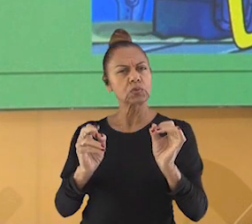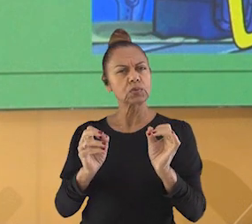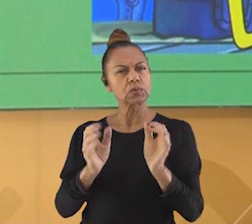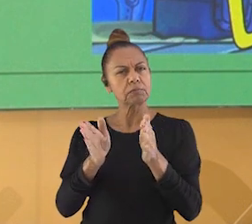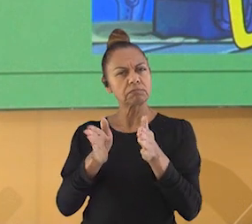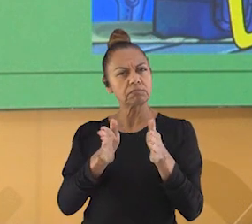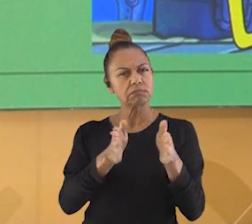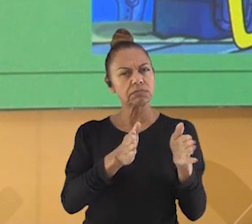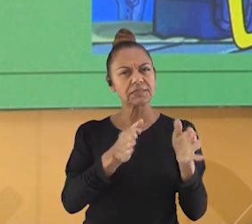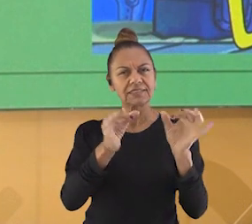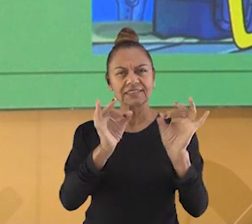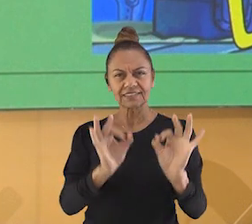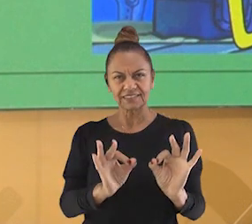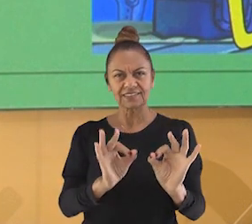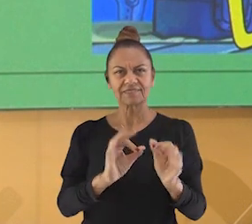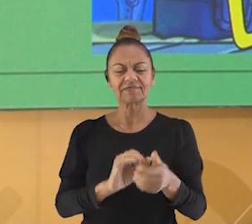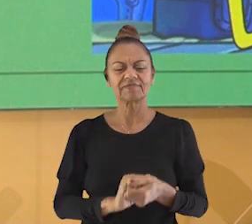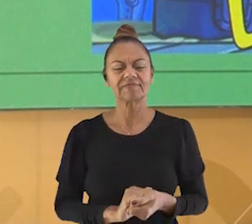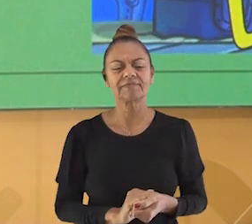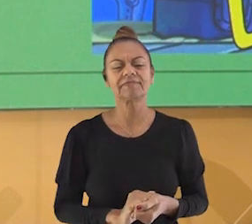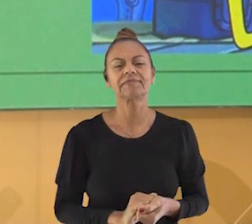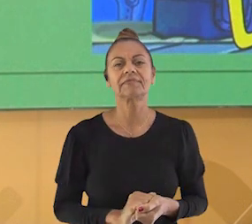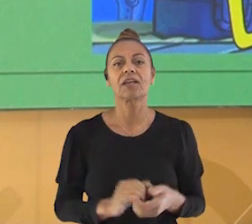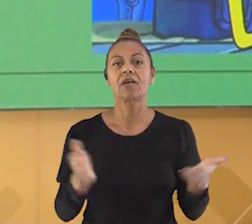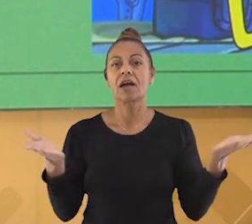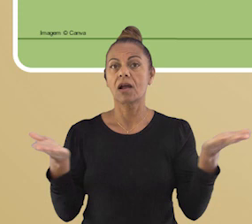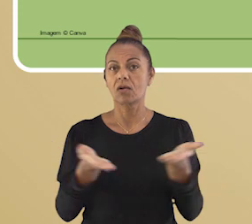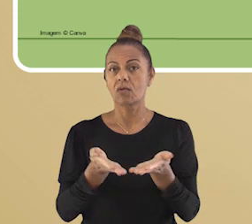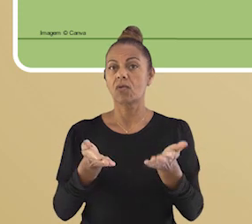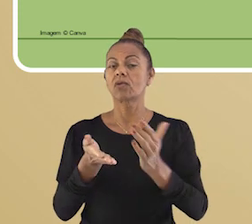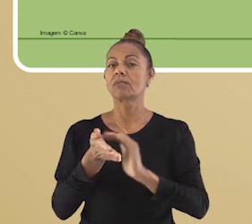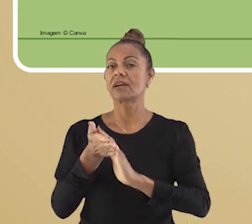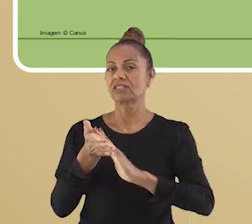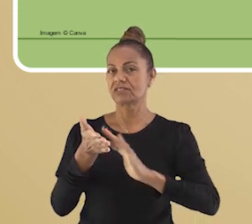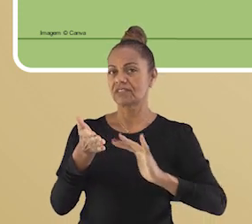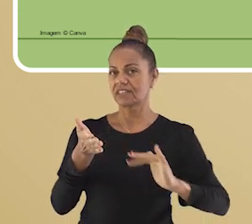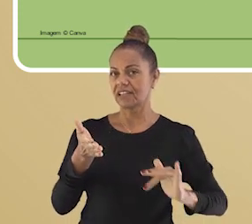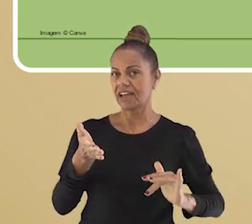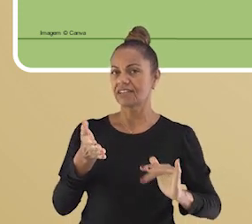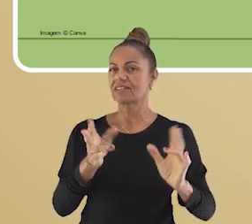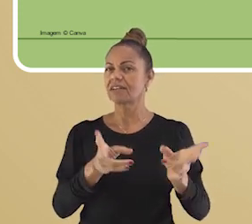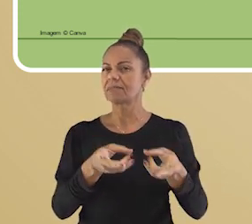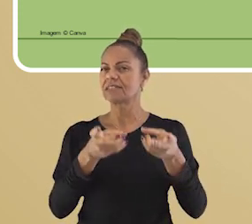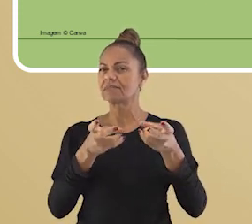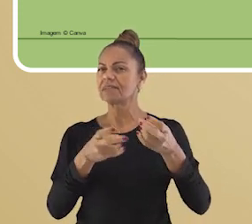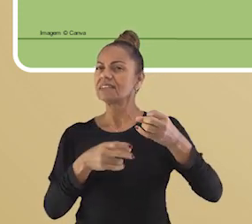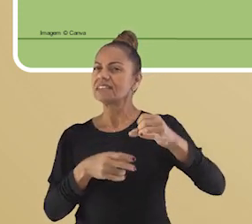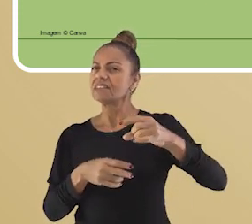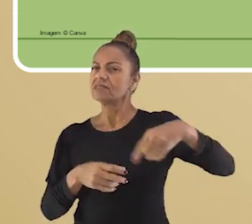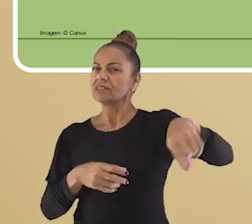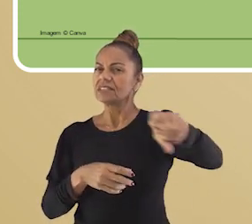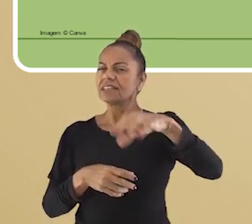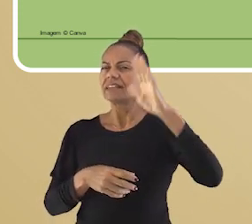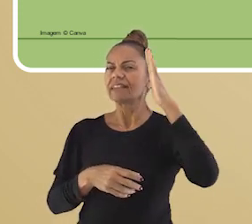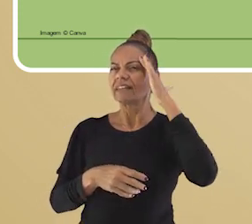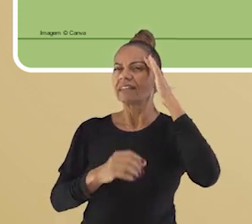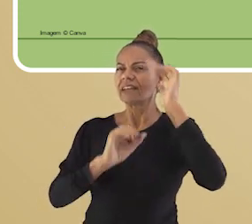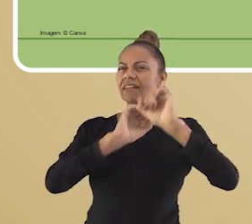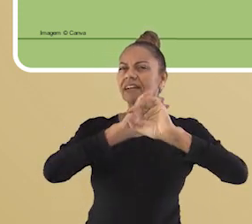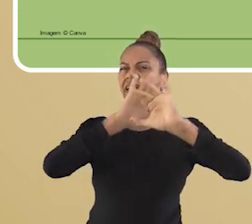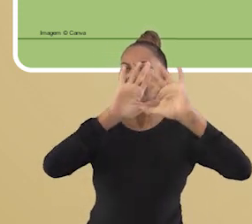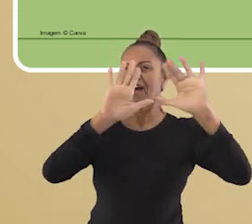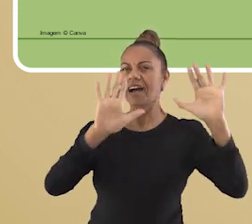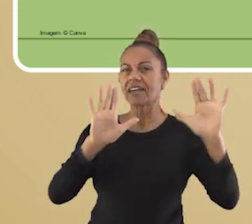são importantes para que as coisas aconteçam da forma correta. Vamos agora fazer uma atividade, para saber se